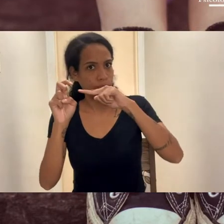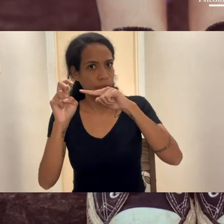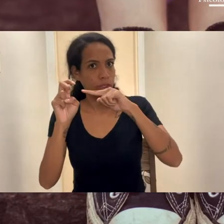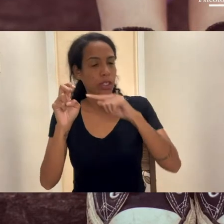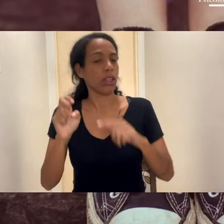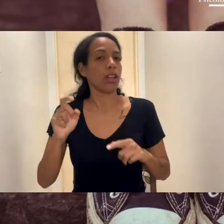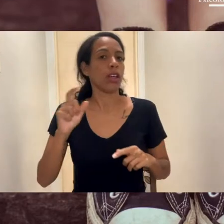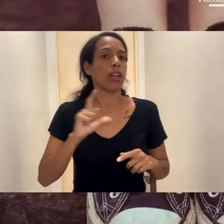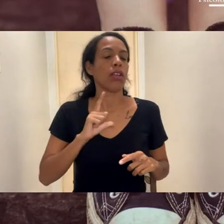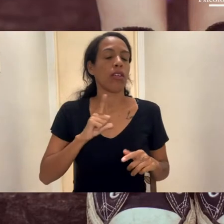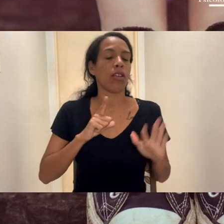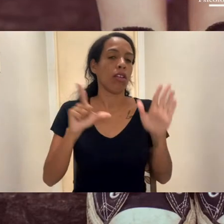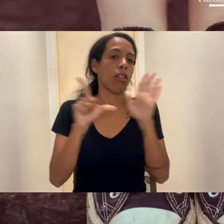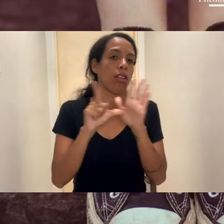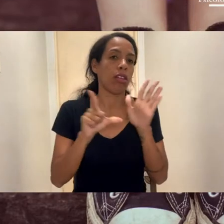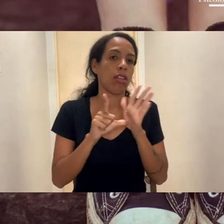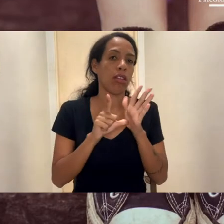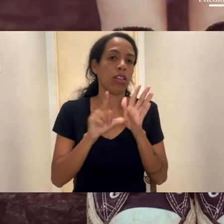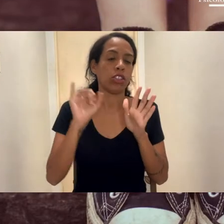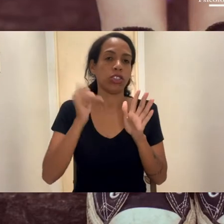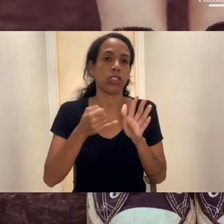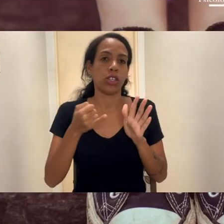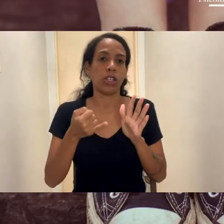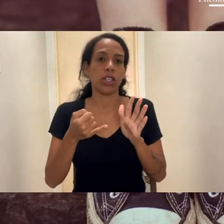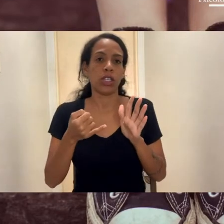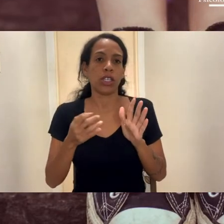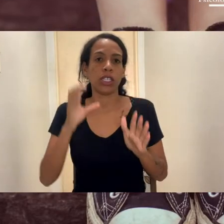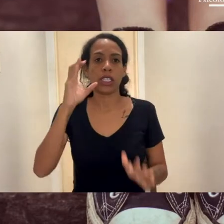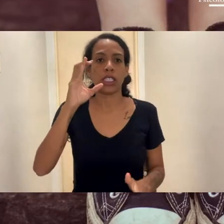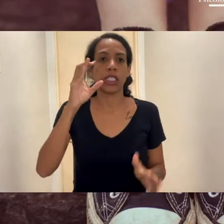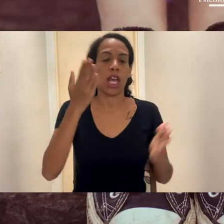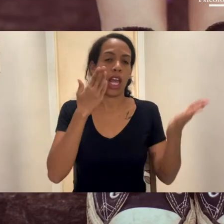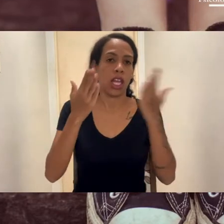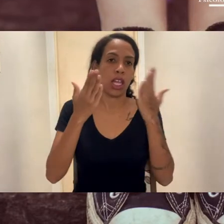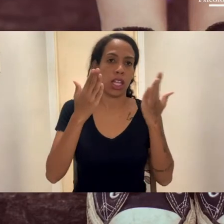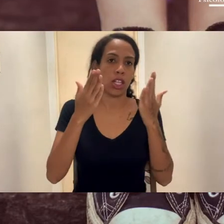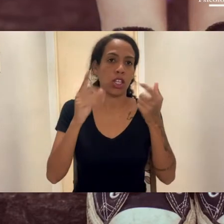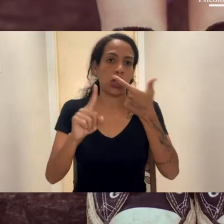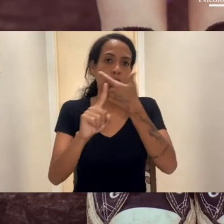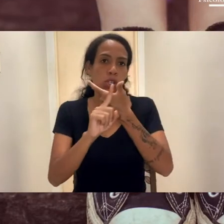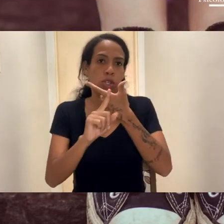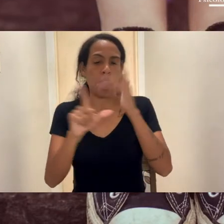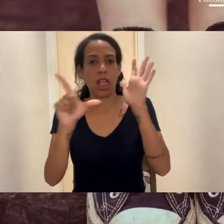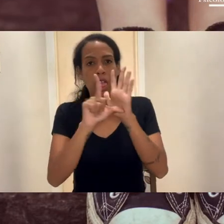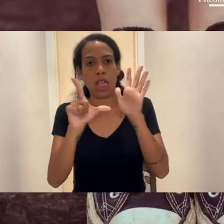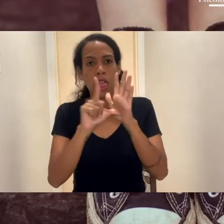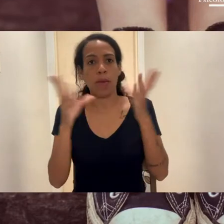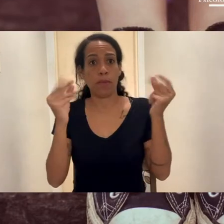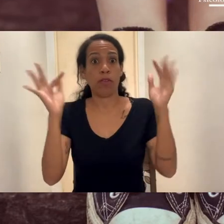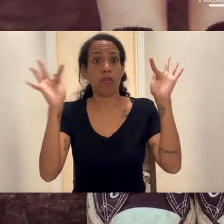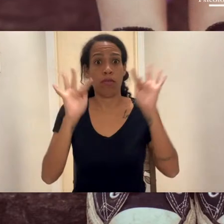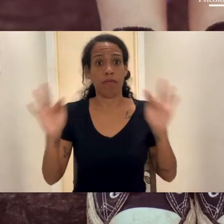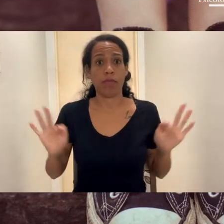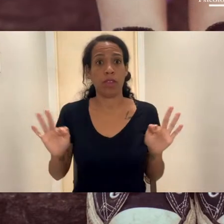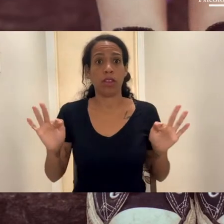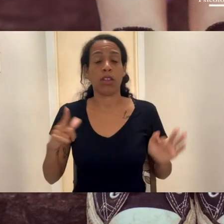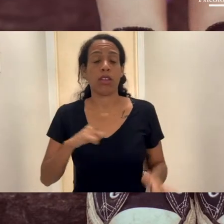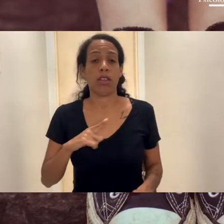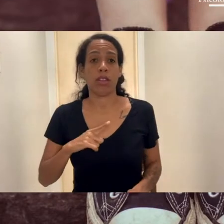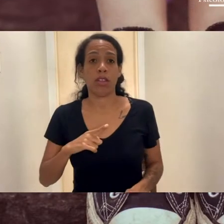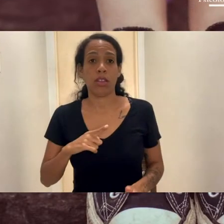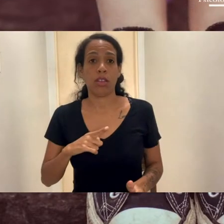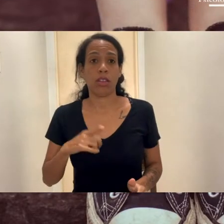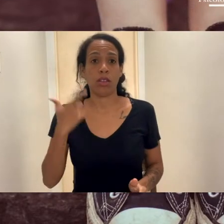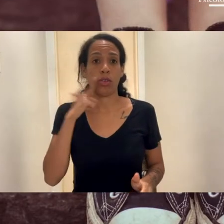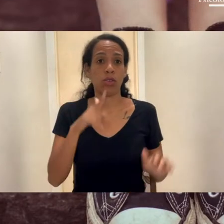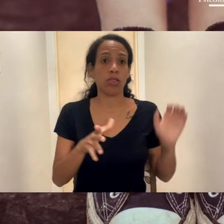com a normativa estabelecida pelo CFP, né, que é uma normativa muito feliz, a gente tem ali a